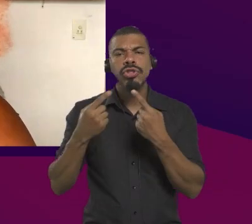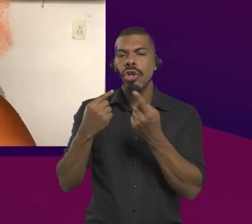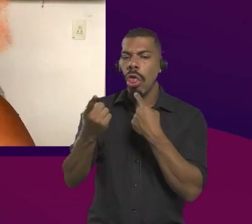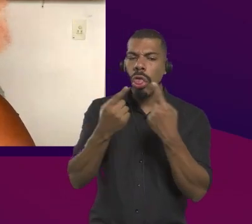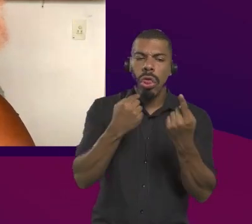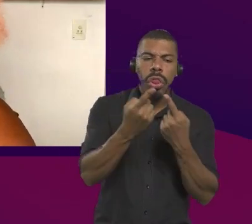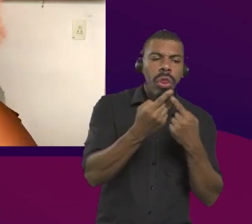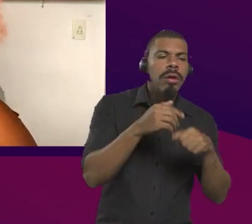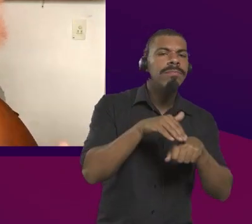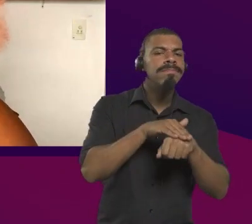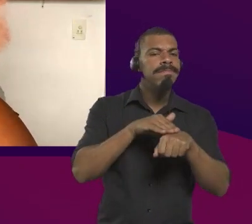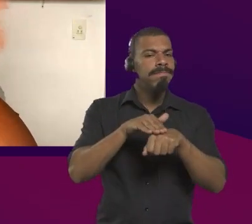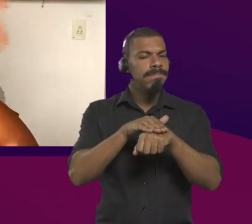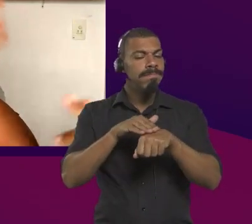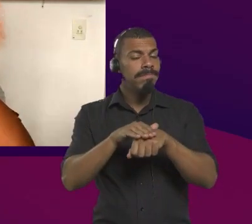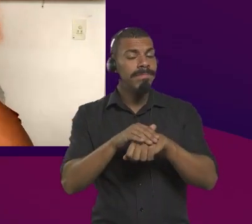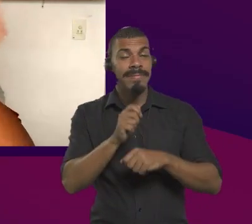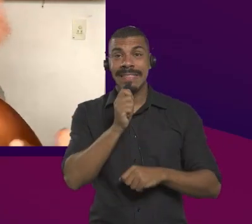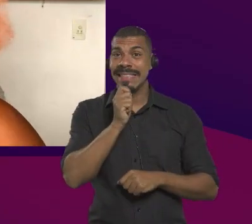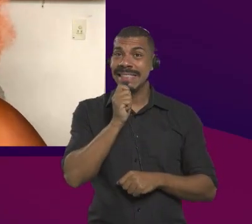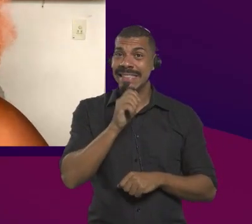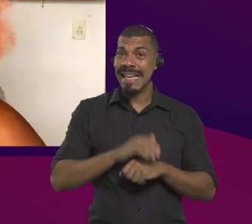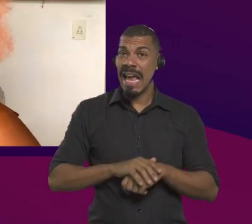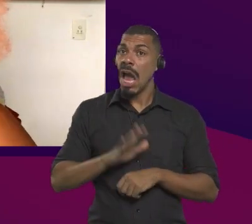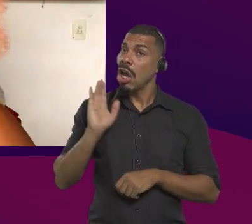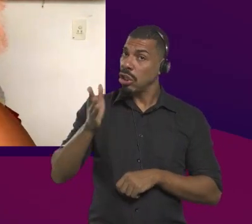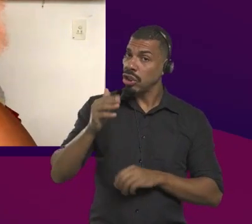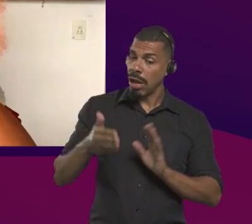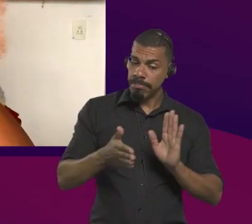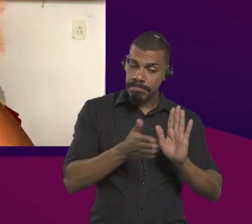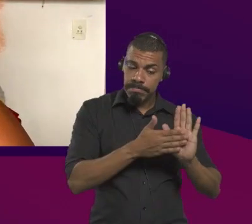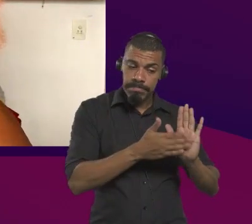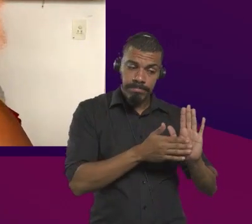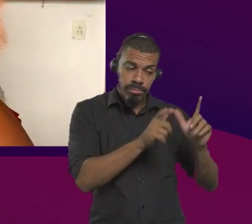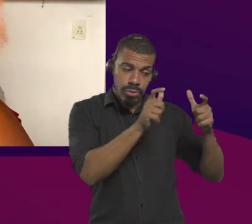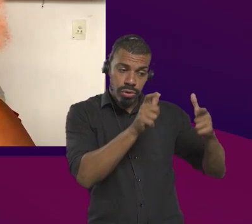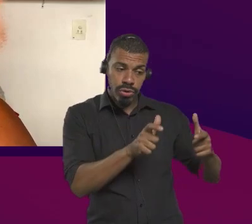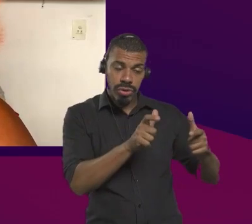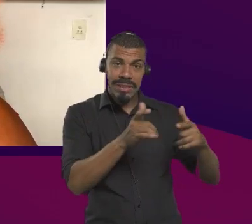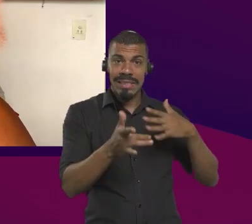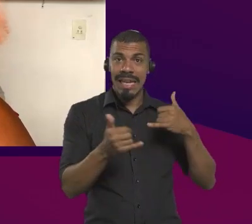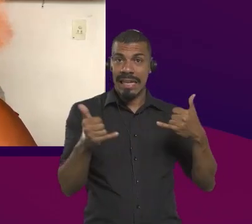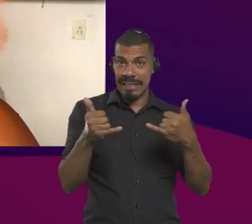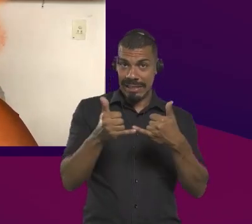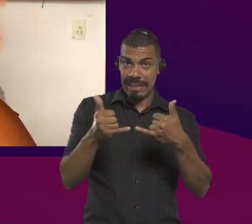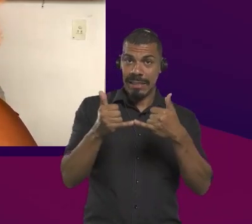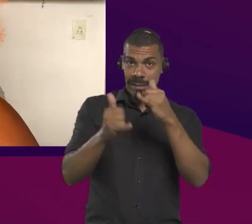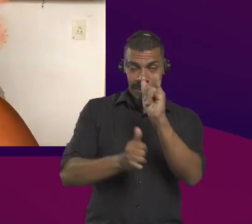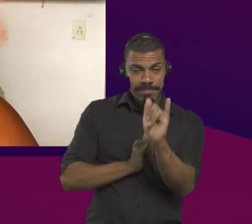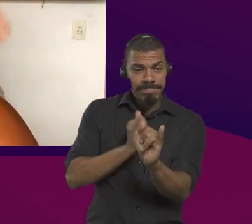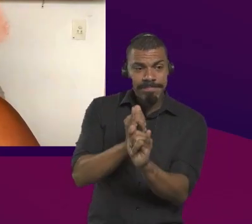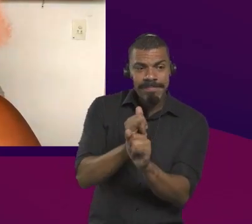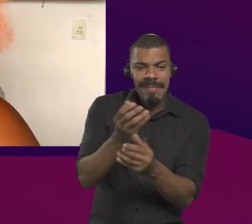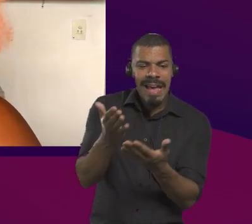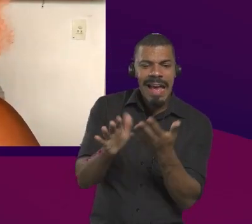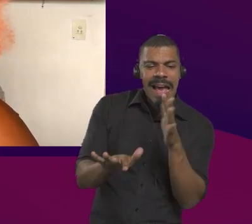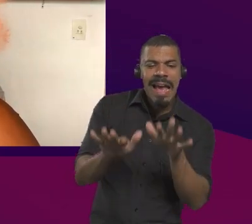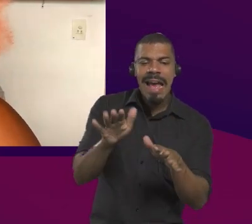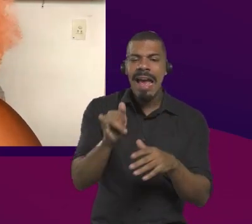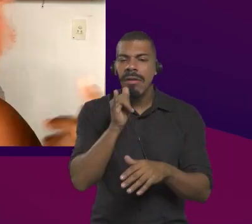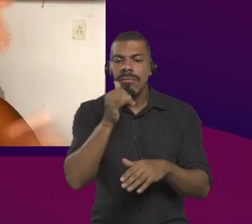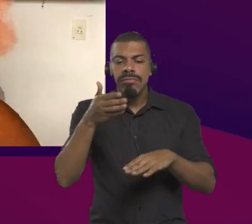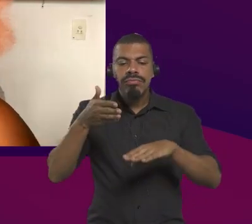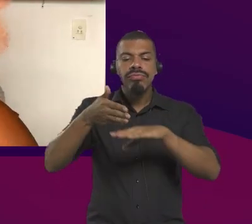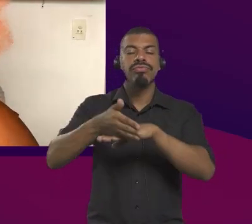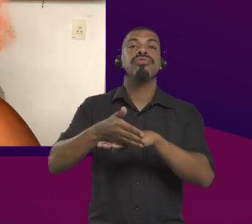da periferia, que a gente não consegue... A gente fala muito de um lugar aqui da internet que, às vezes, quando a gente entra para poder